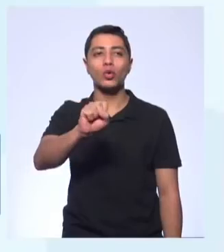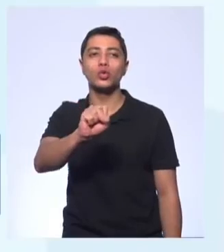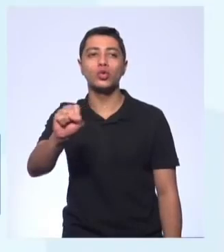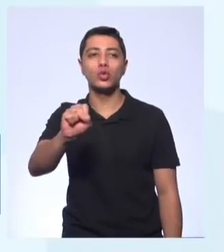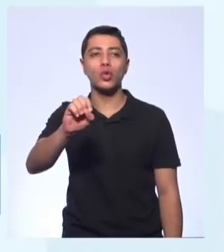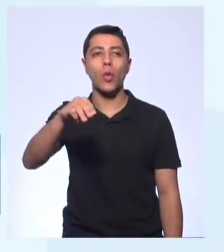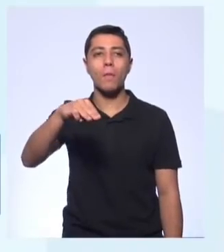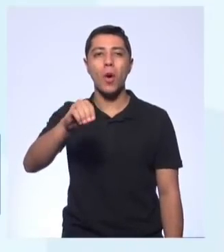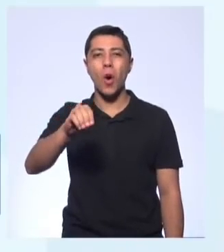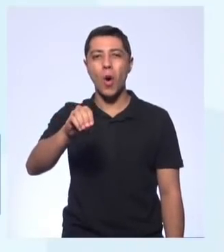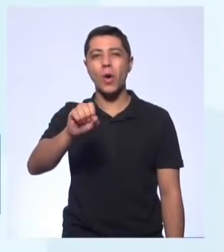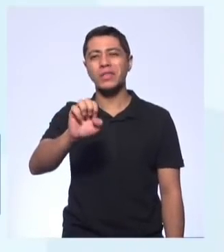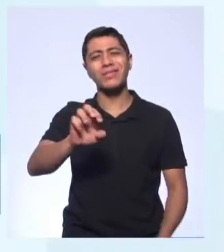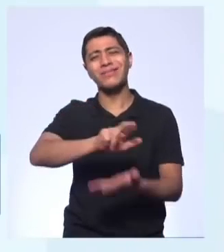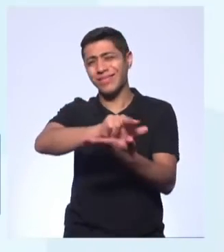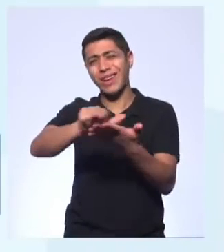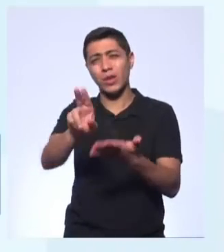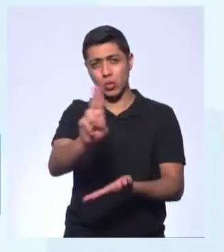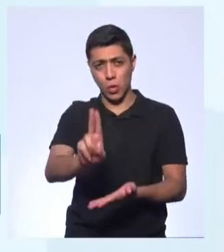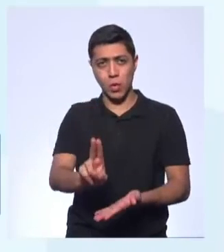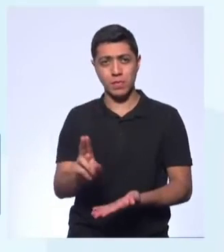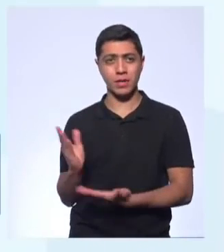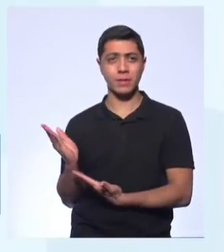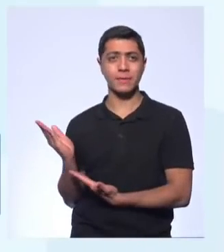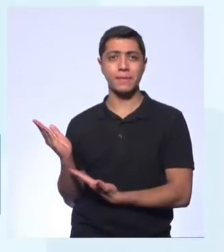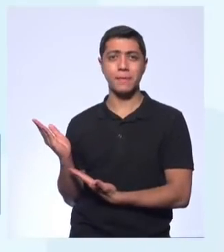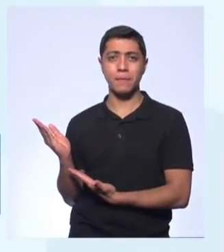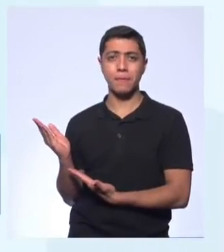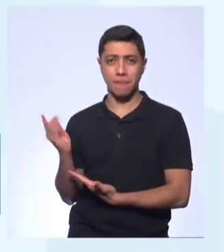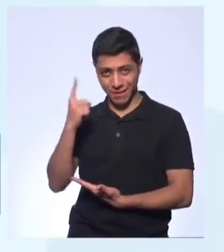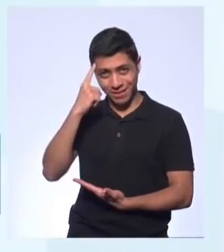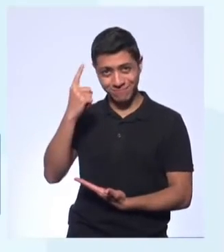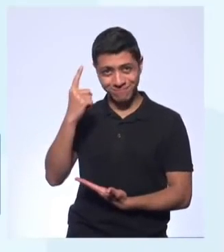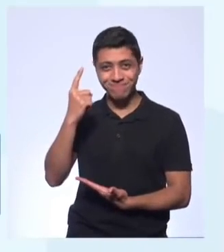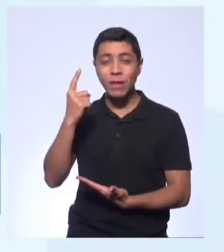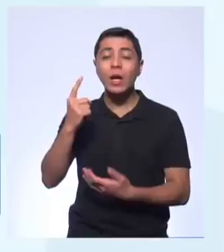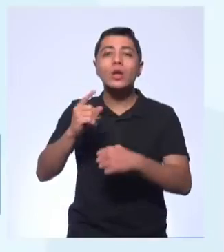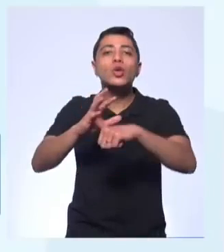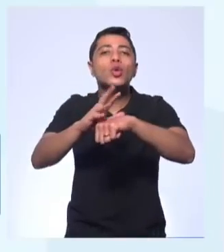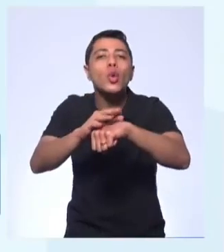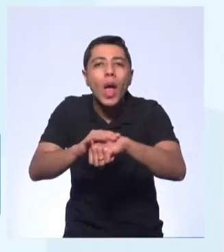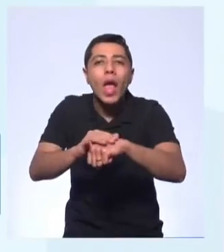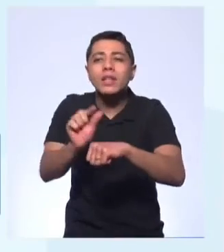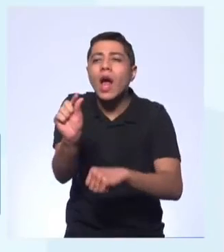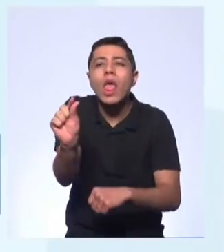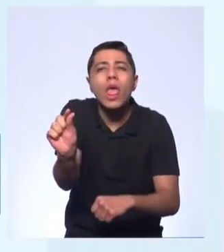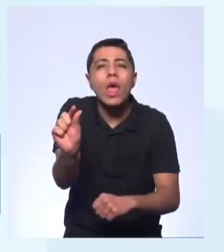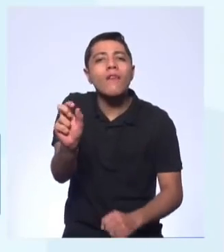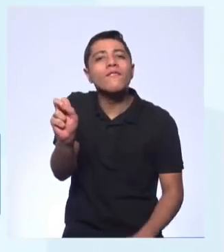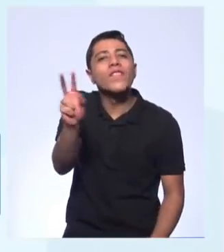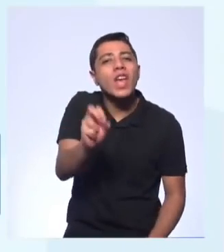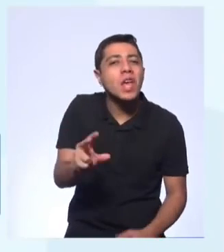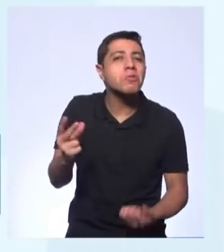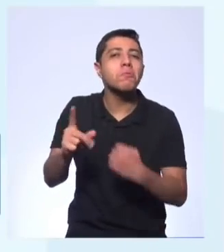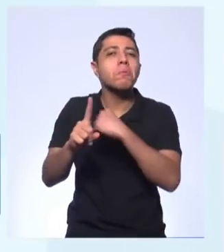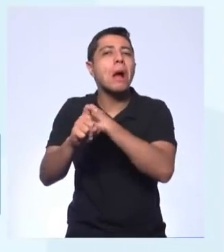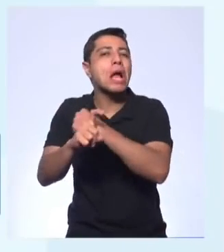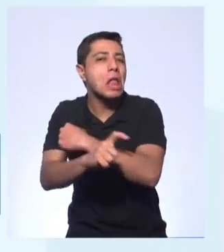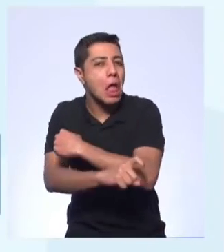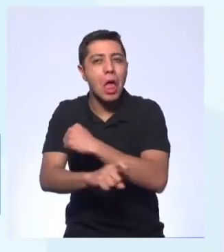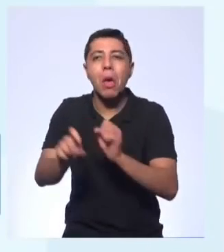infecciosa e parasitária, no geral, quando a gente fala em doença, existe o que a gente chama de tríade